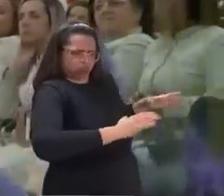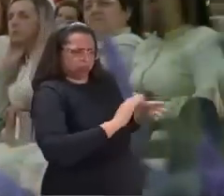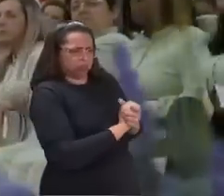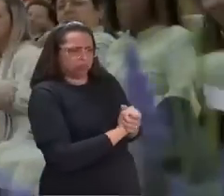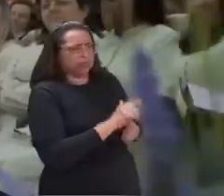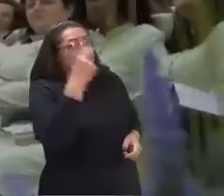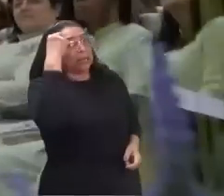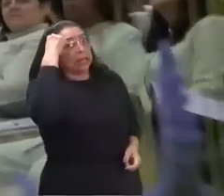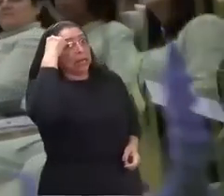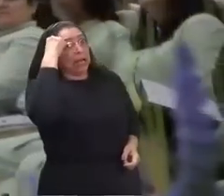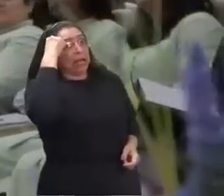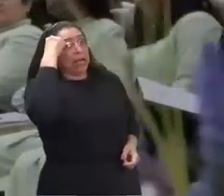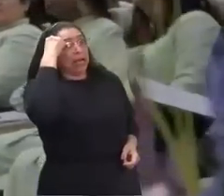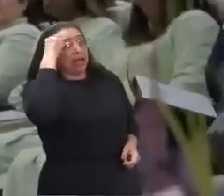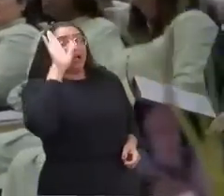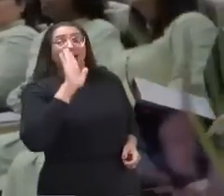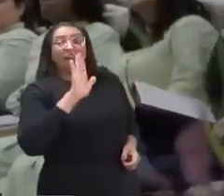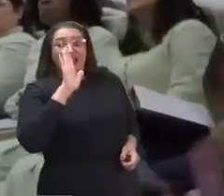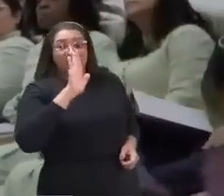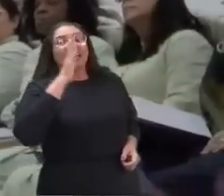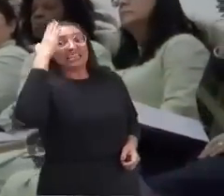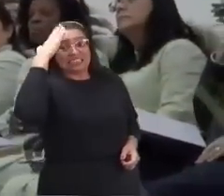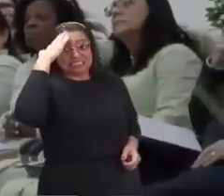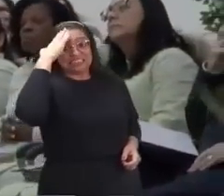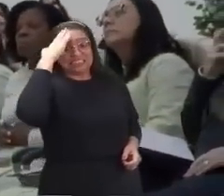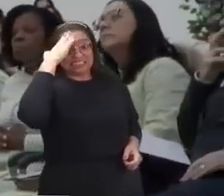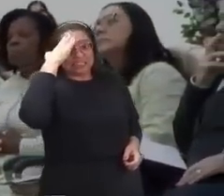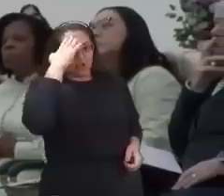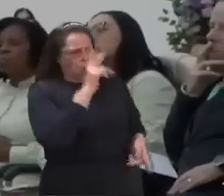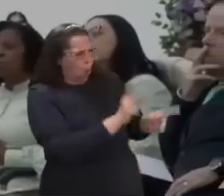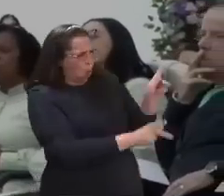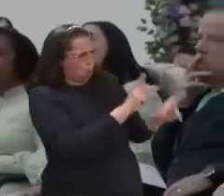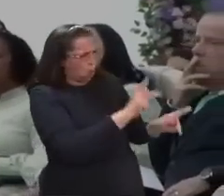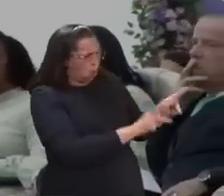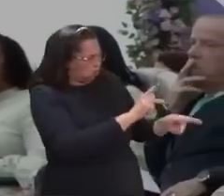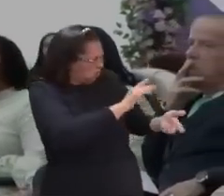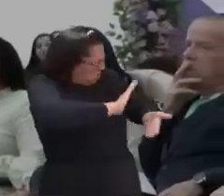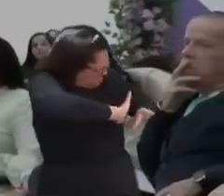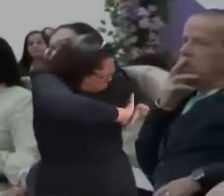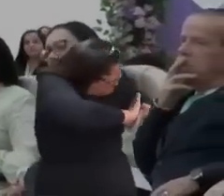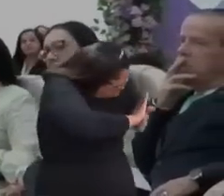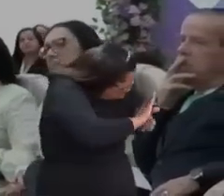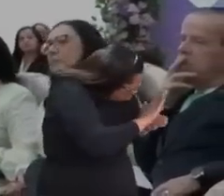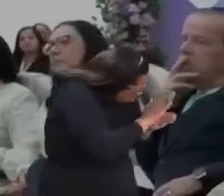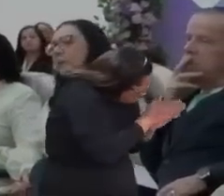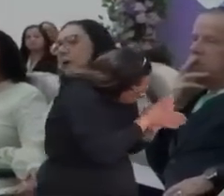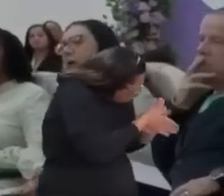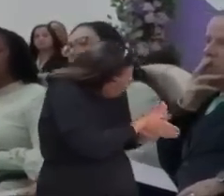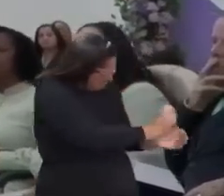Oprimiram. Mas está escrito: quanto mais oprimia, o povo crescia.